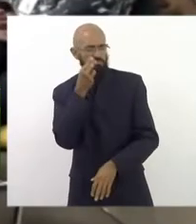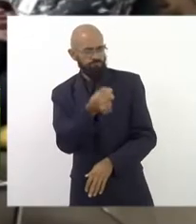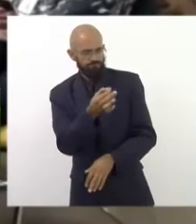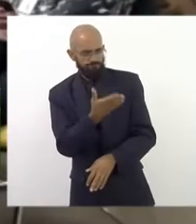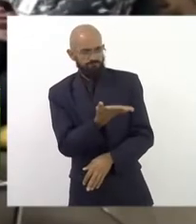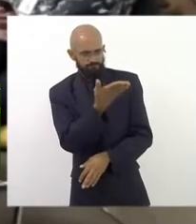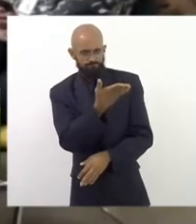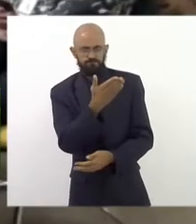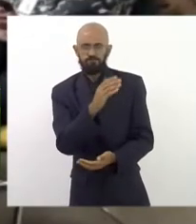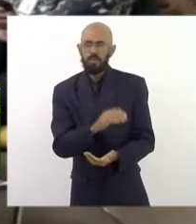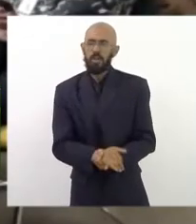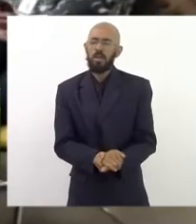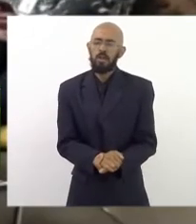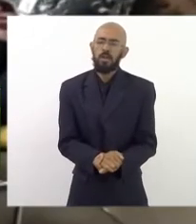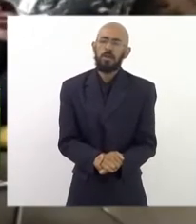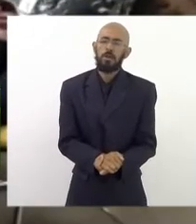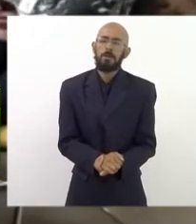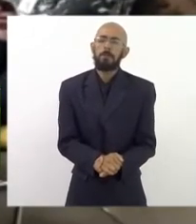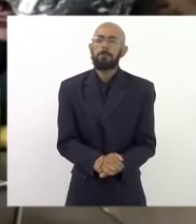hoje aqui é